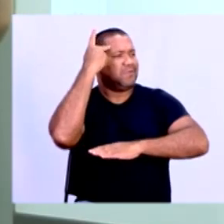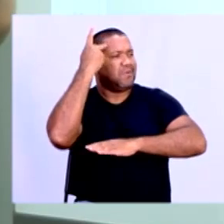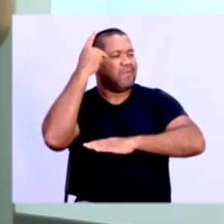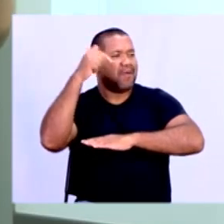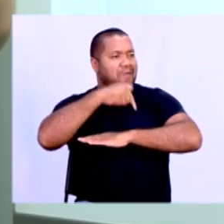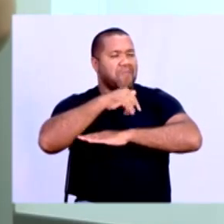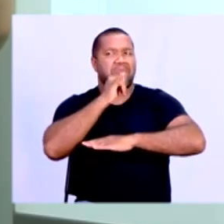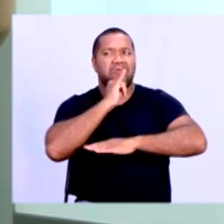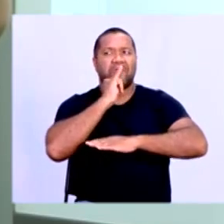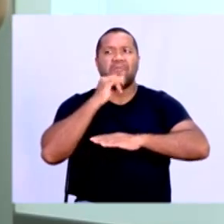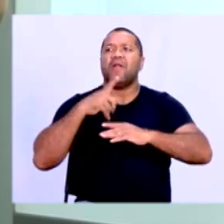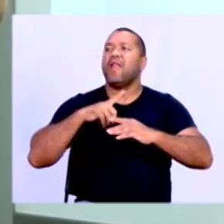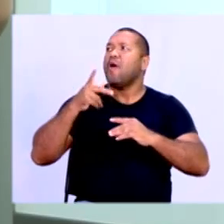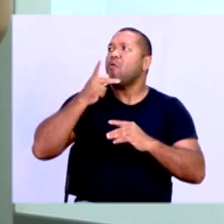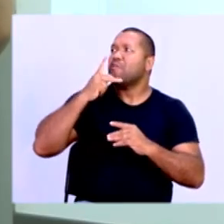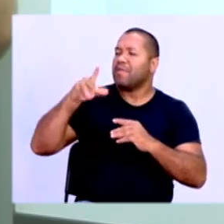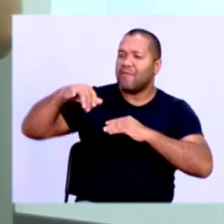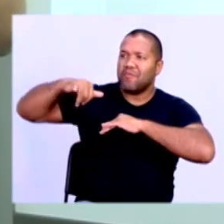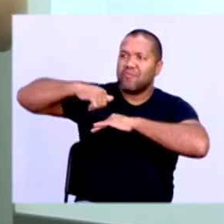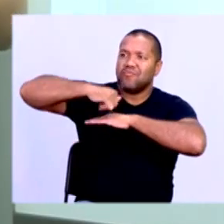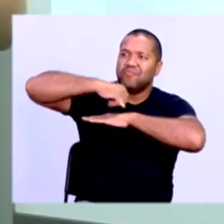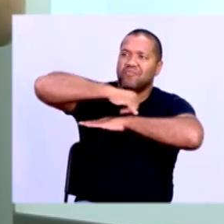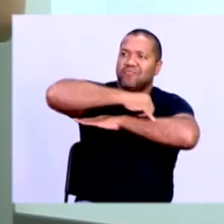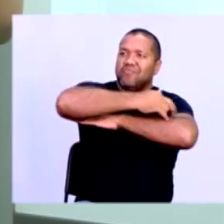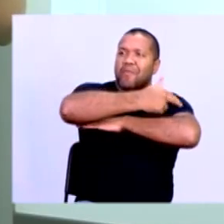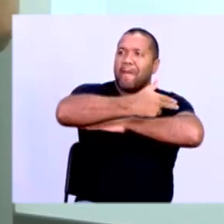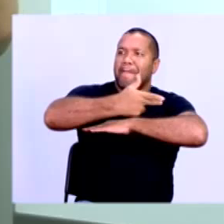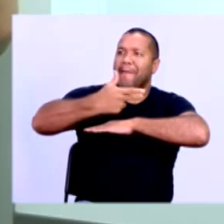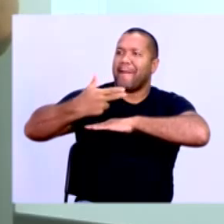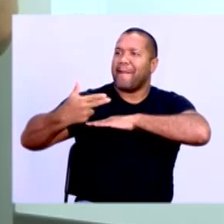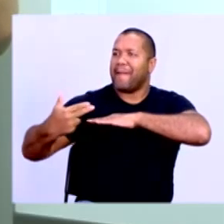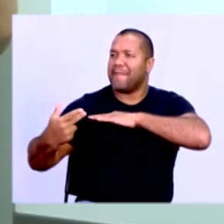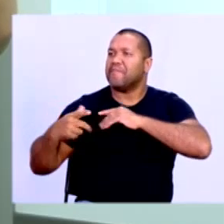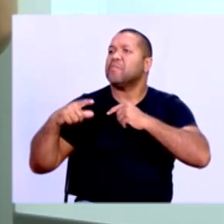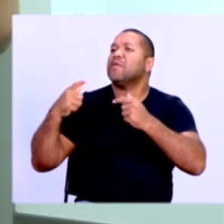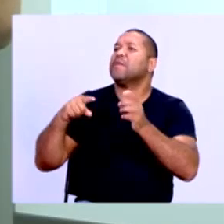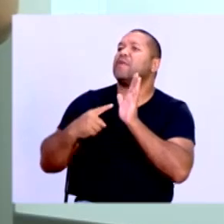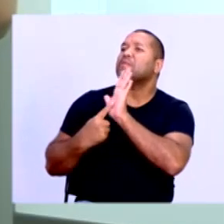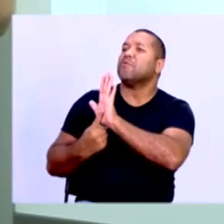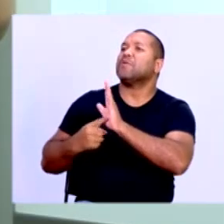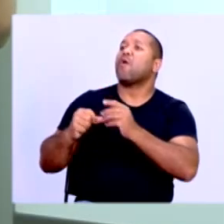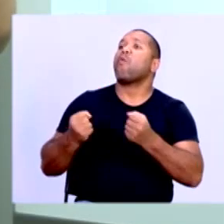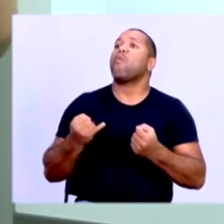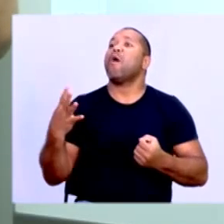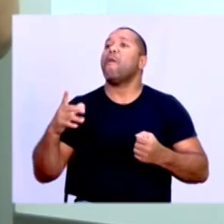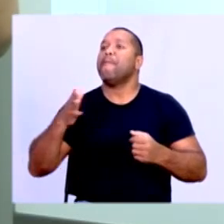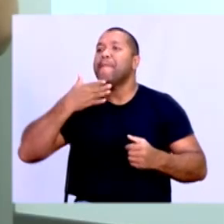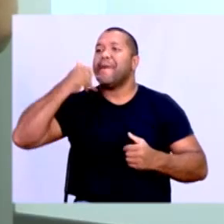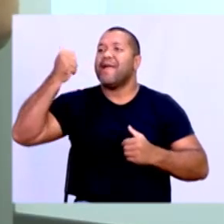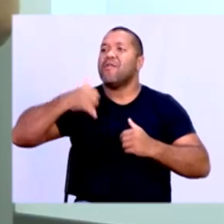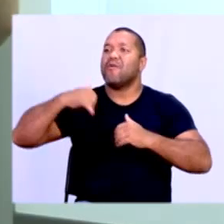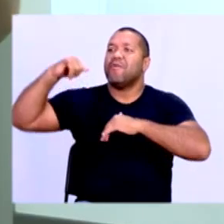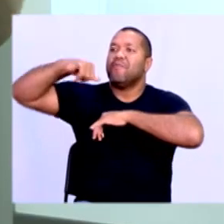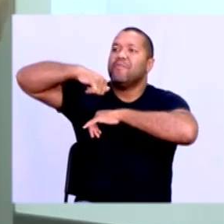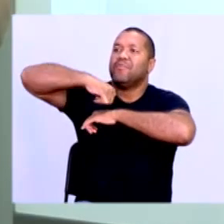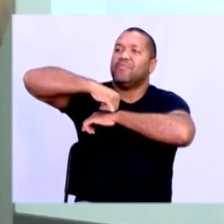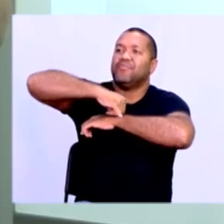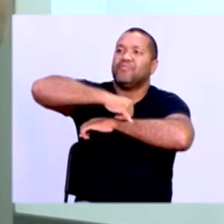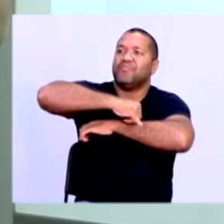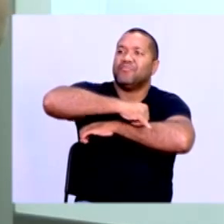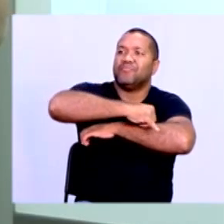que dizer qual é a melhor rota para esse avião descer, qual é a melhor pista para esse avião descer.